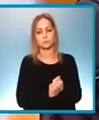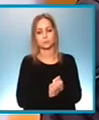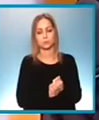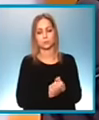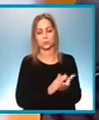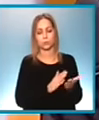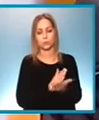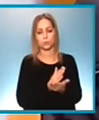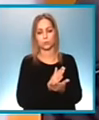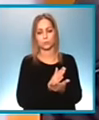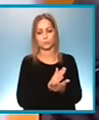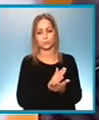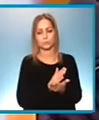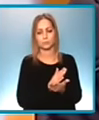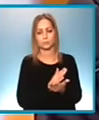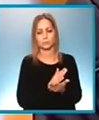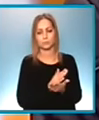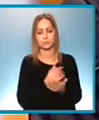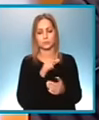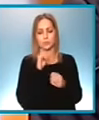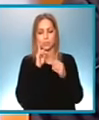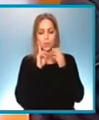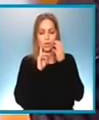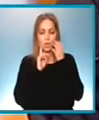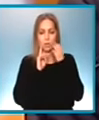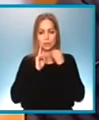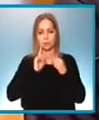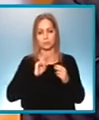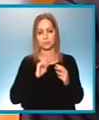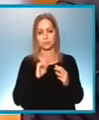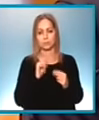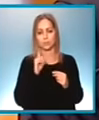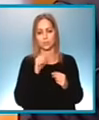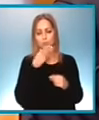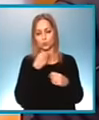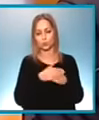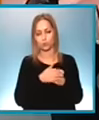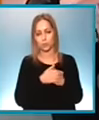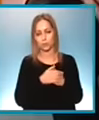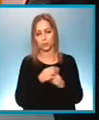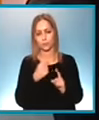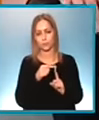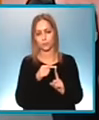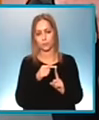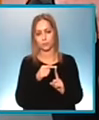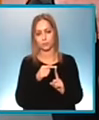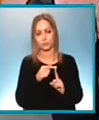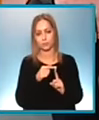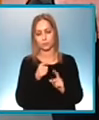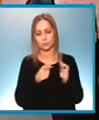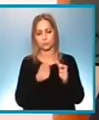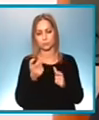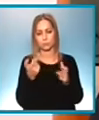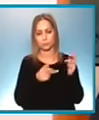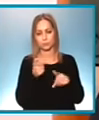Continuas. Olha, tenho umas meninas e a terceira idade. Tem lá, pronto, que aparecem ali e